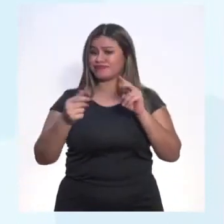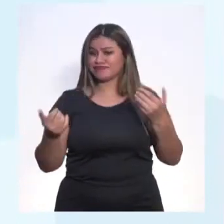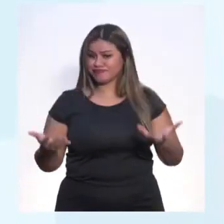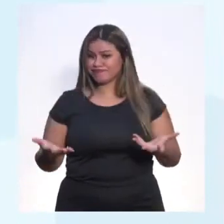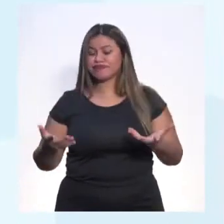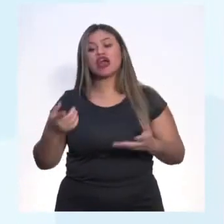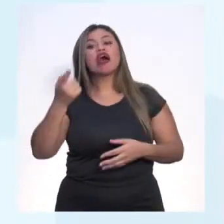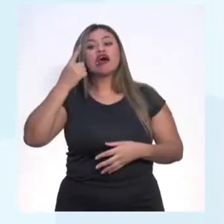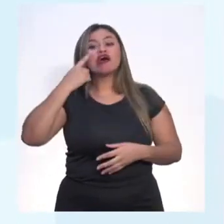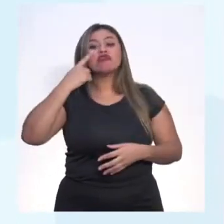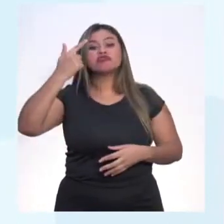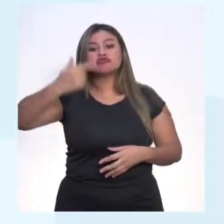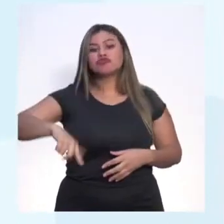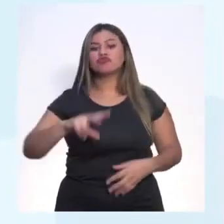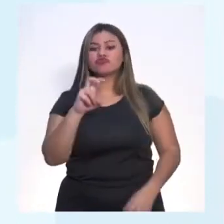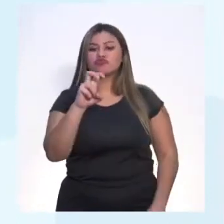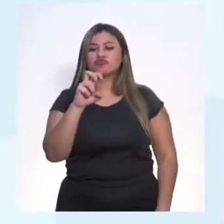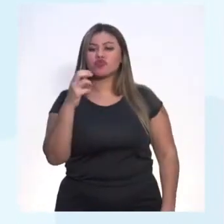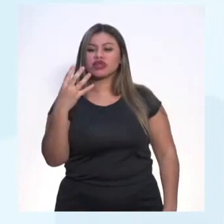Vamos no 54?